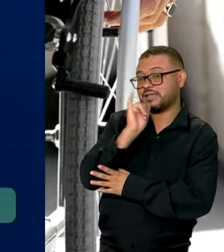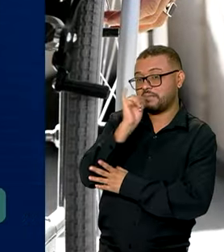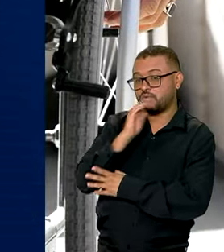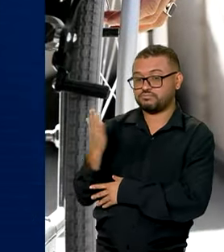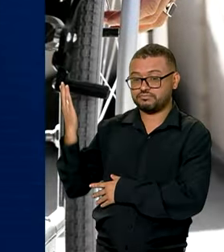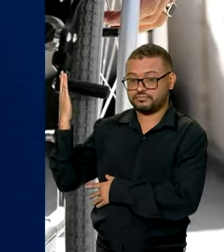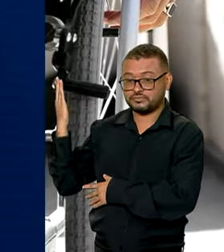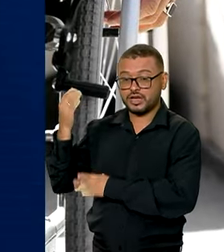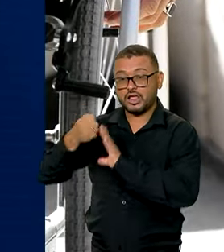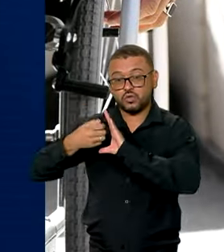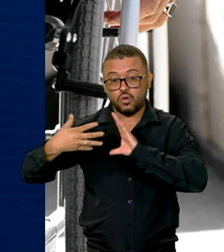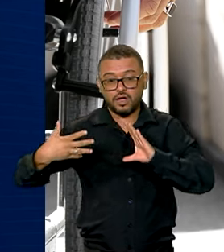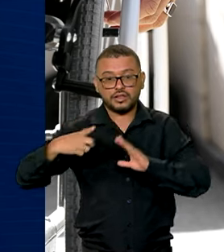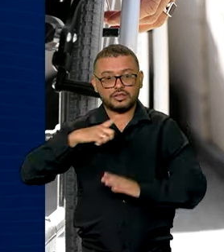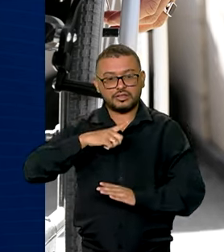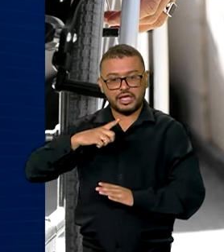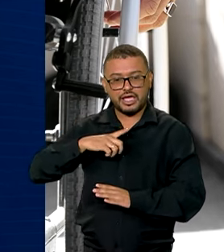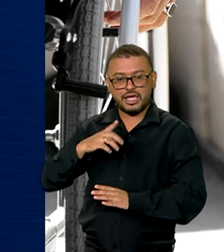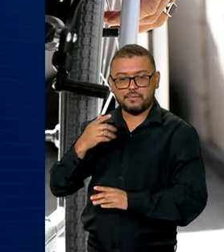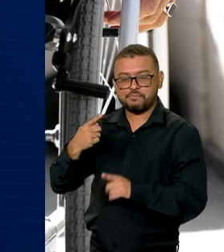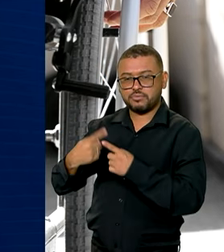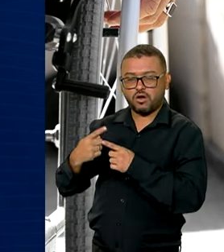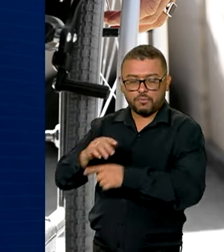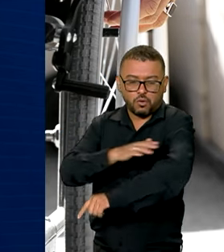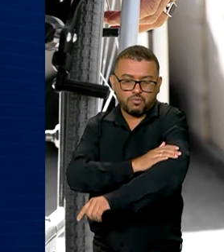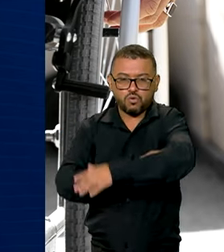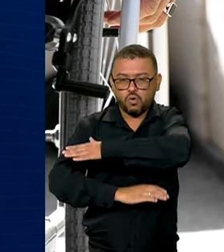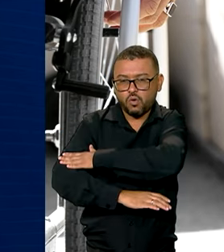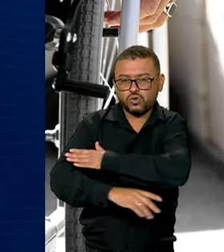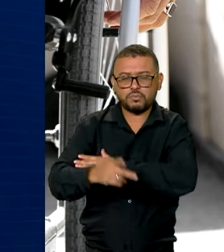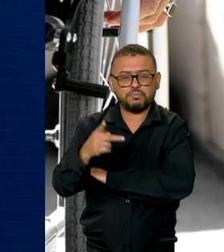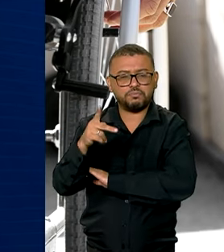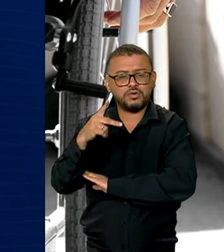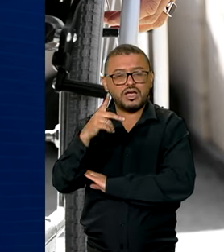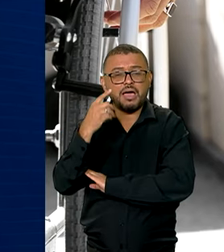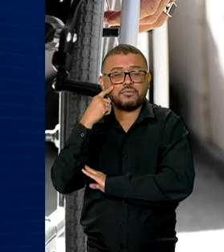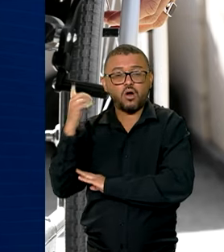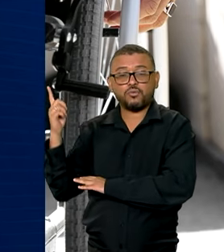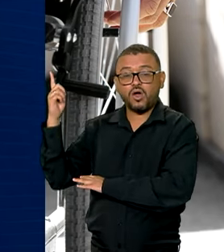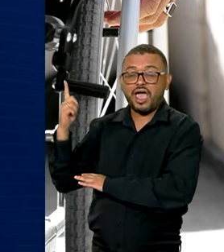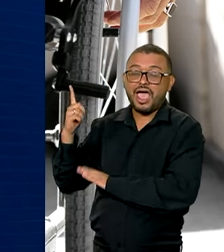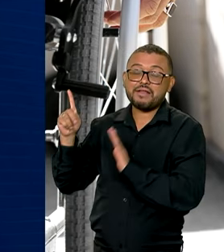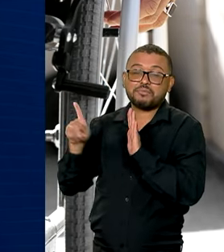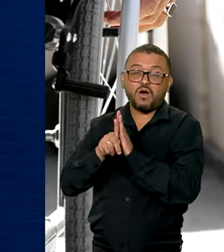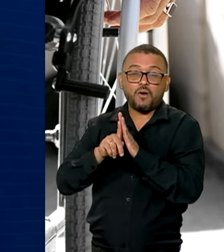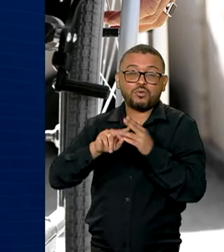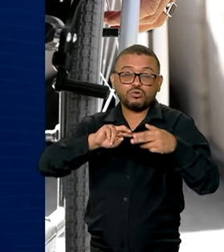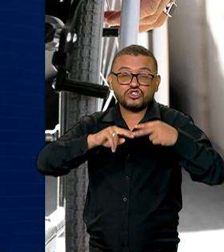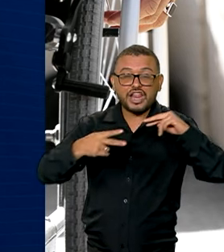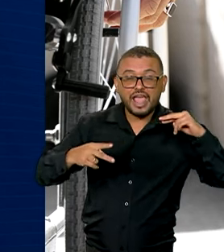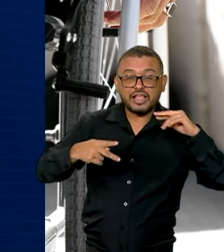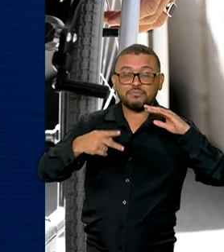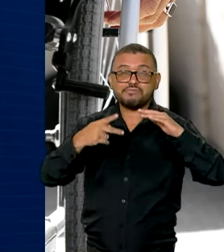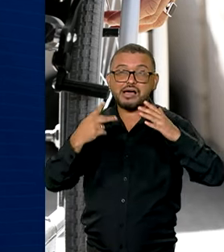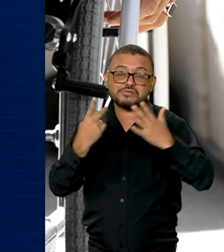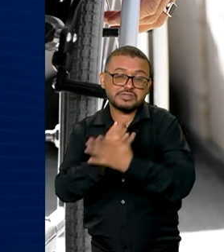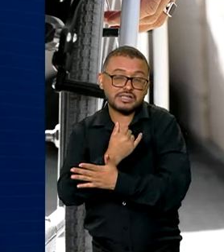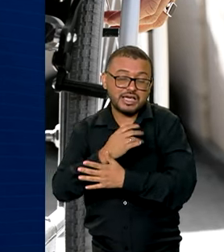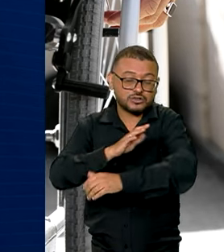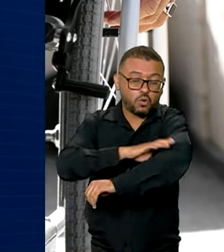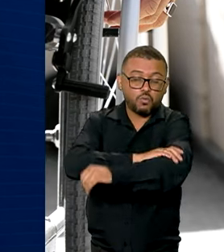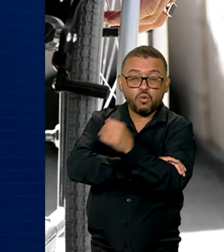de doenças raras são distrofia muscular de Duchenne, doença genética congênita que afeta